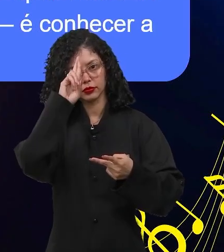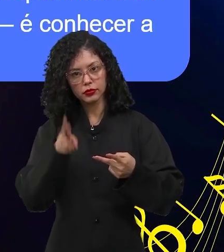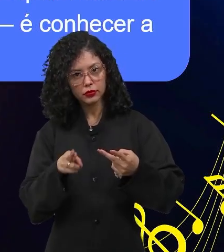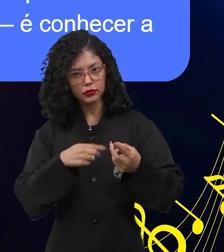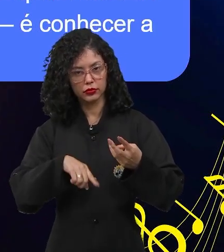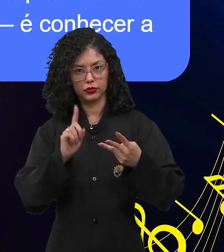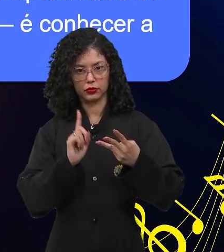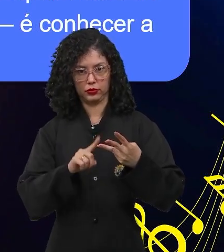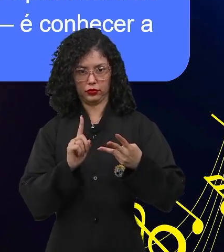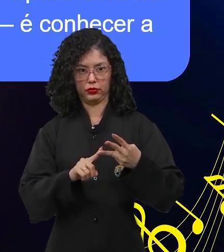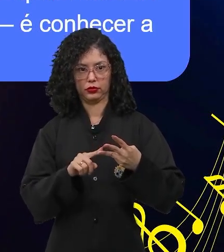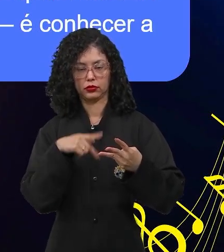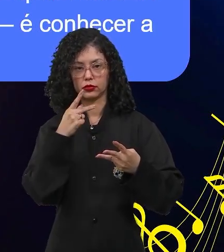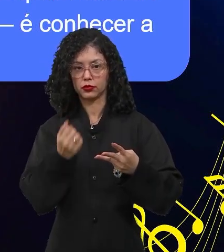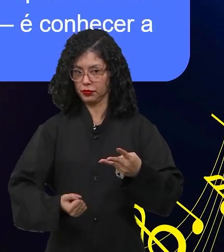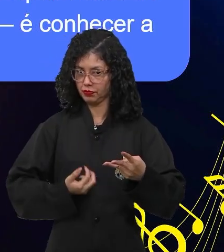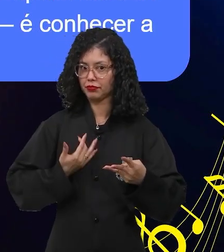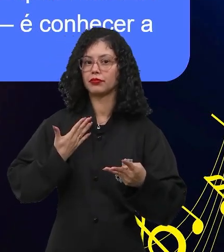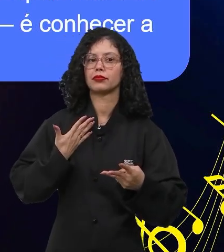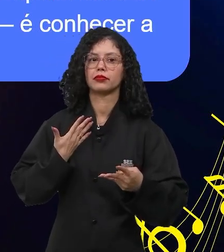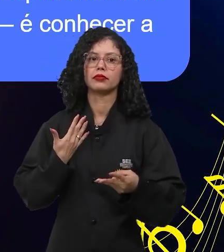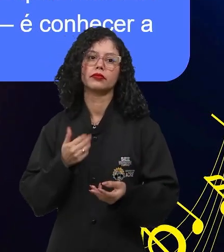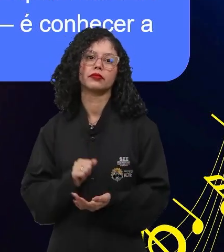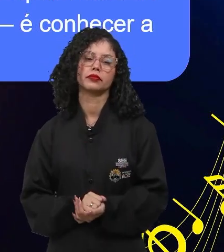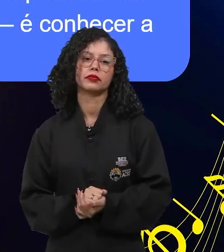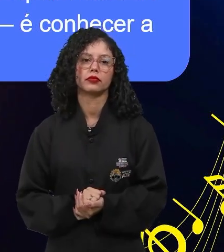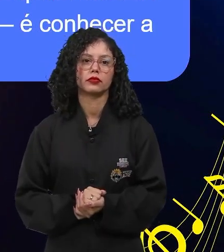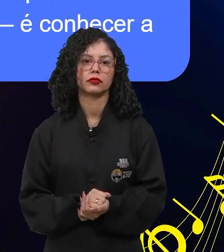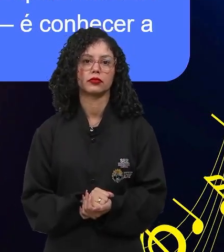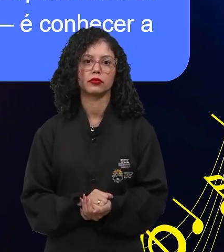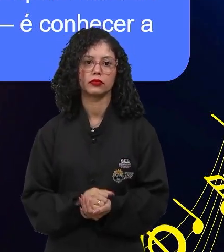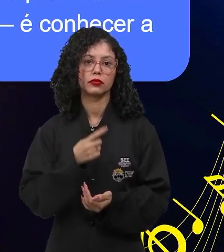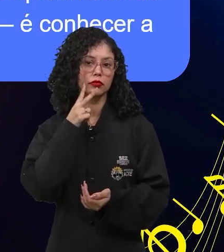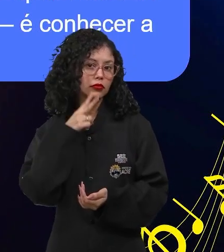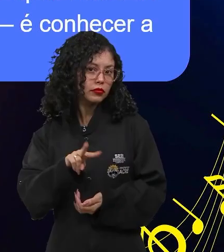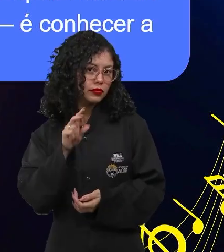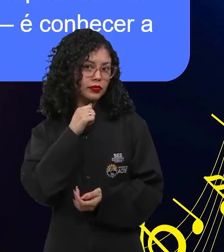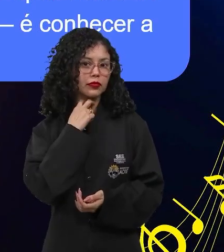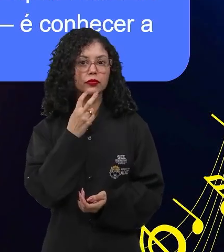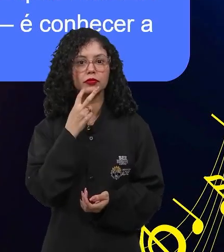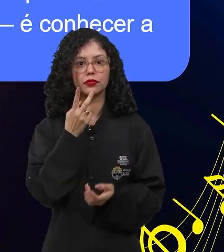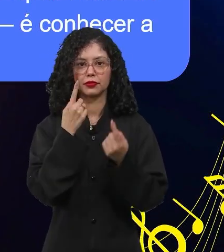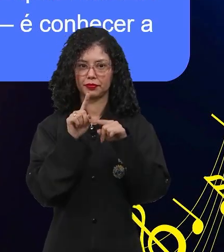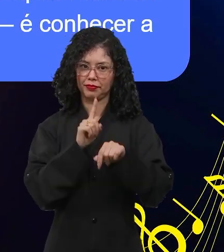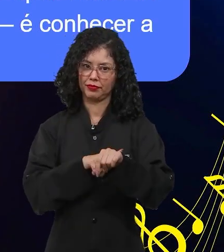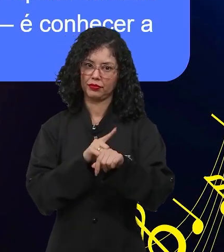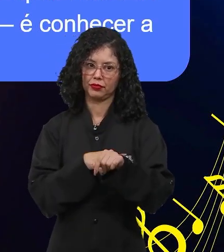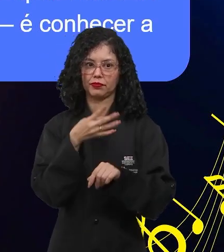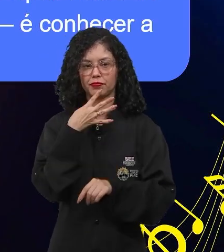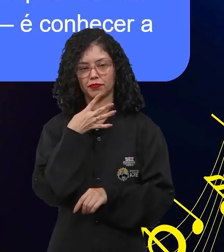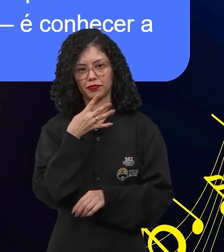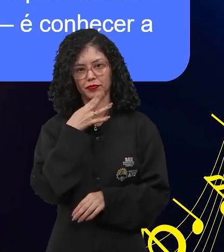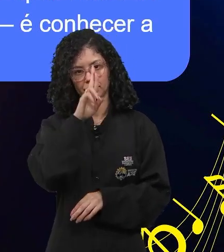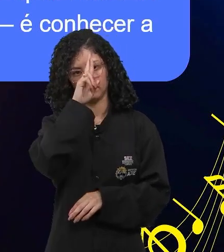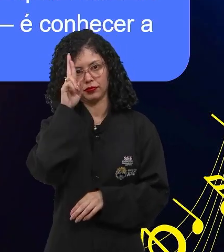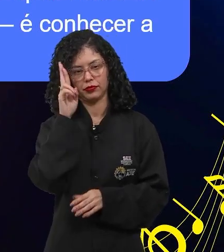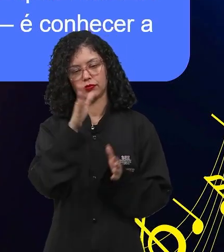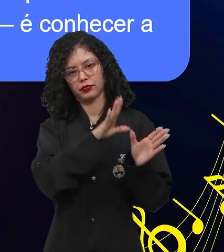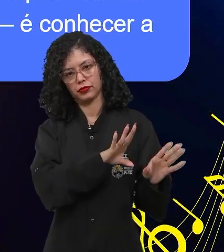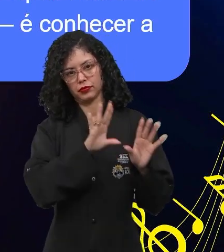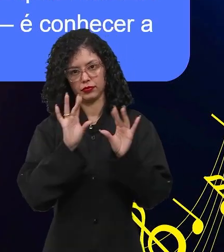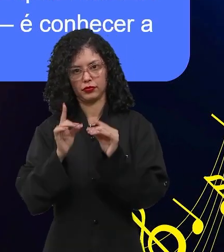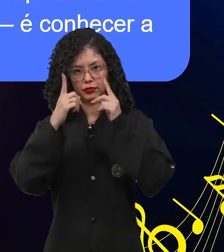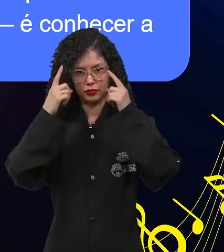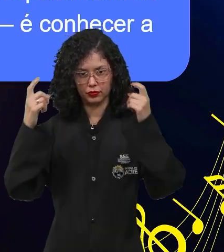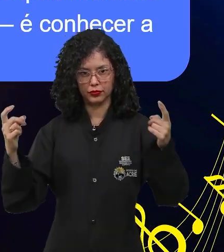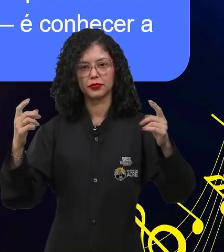de razão e a ópera falou de emoção. Então, ouvir música é como ouvir as vozes do tempo e